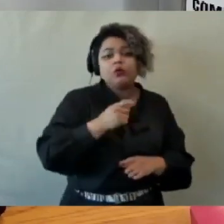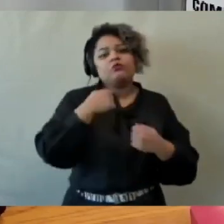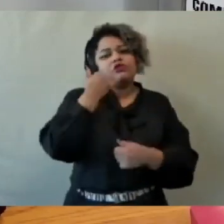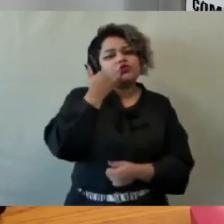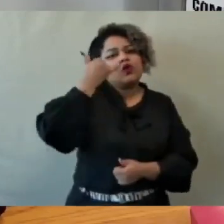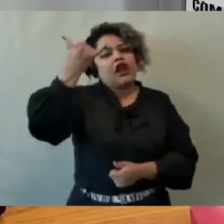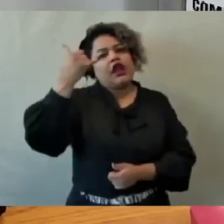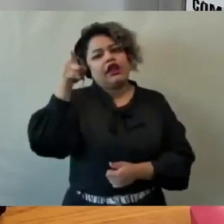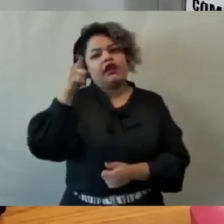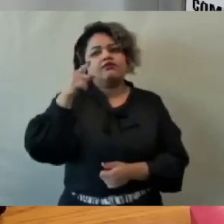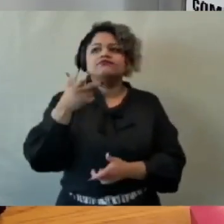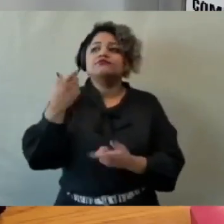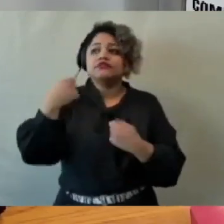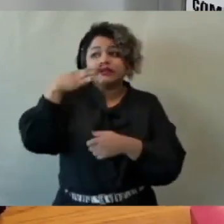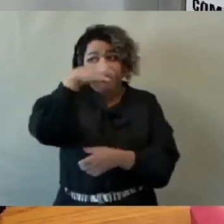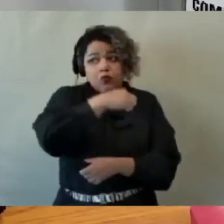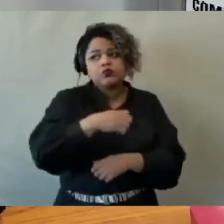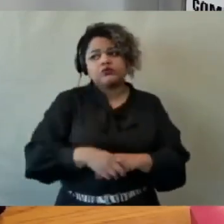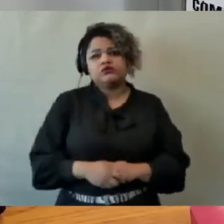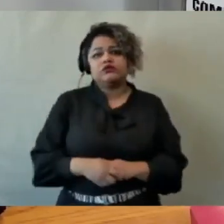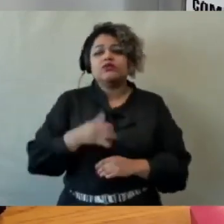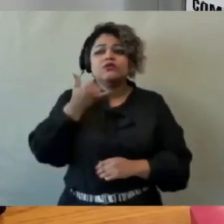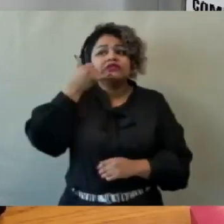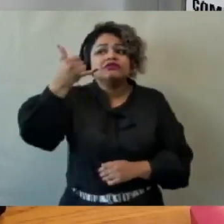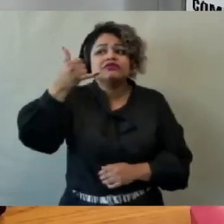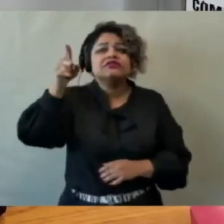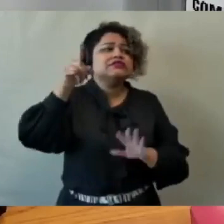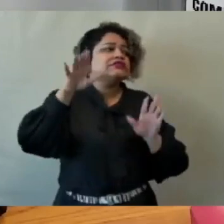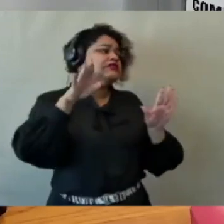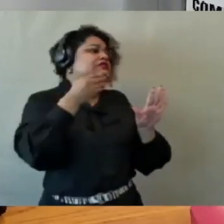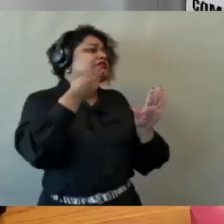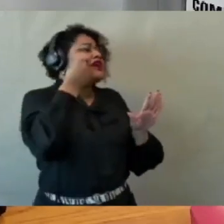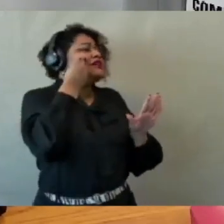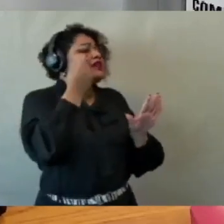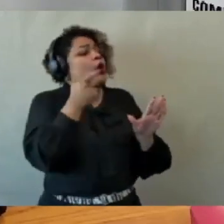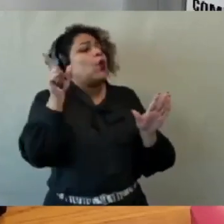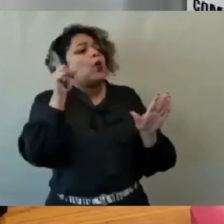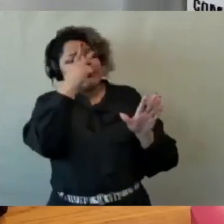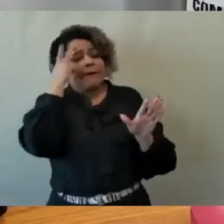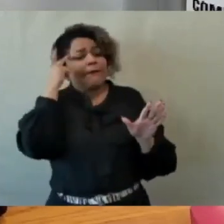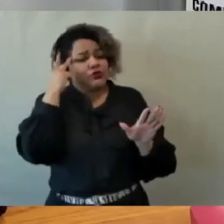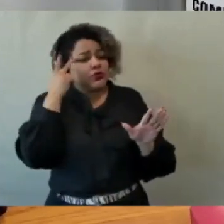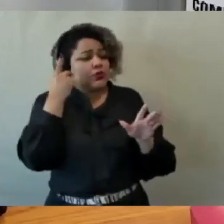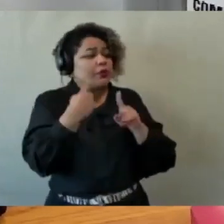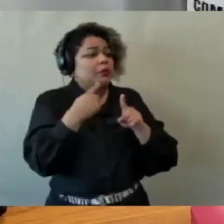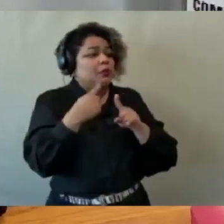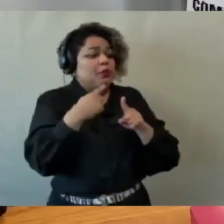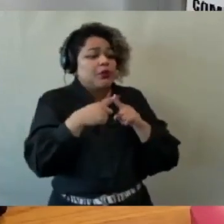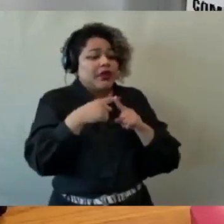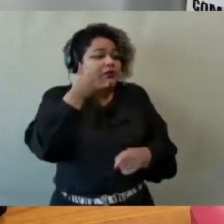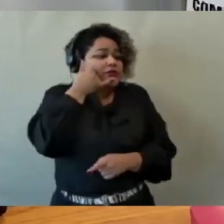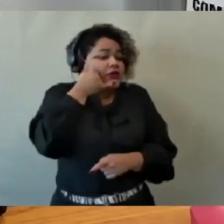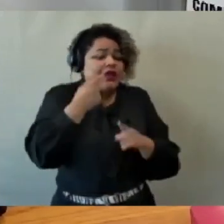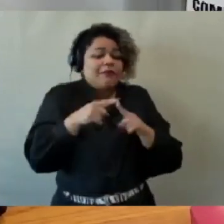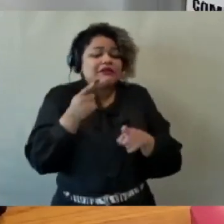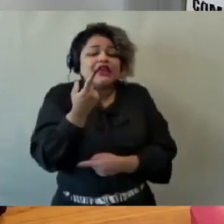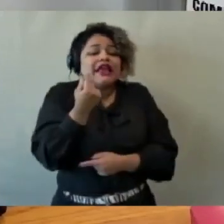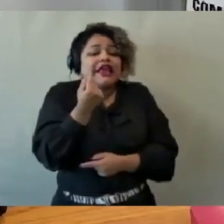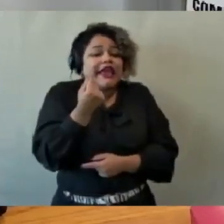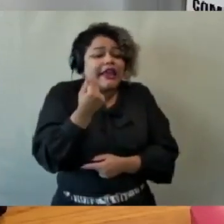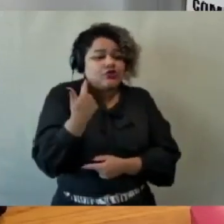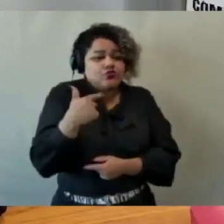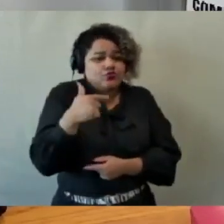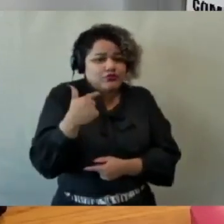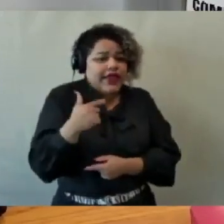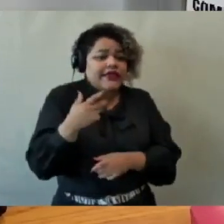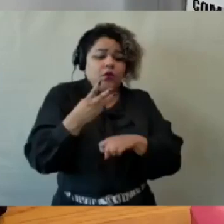Acontece da gente ligar para a mãe fala assim, não, tenta descobrir outra pessoa aí, porque eu tô com celular, mas eu estou sem crédito e sem WhatsApp.